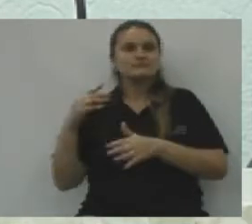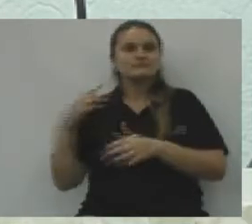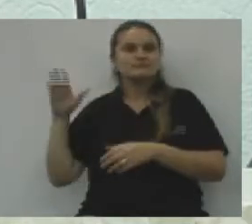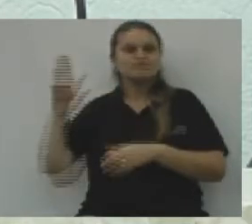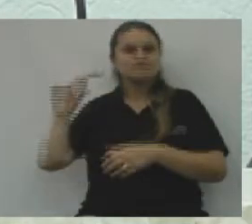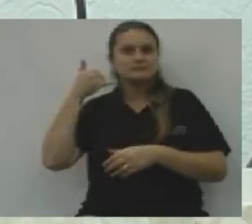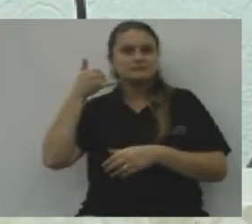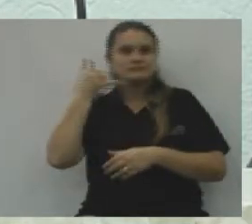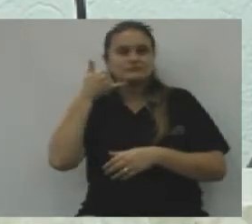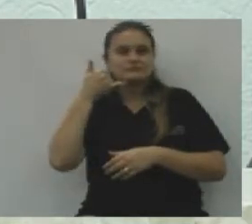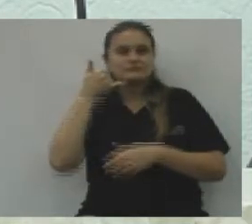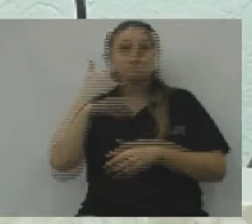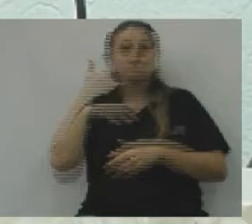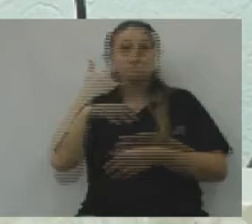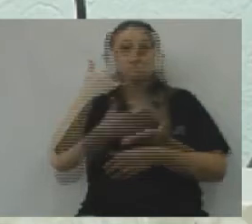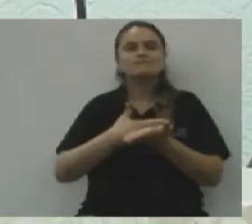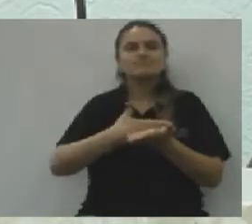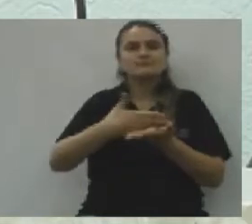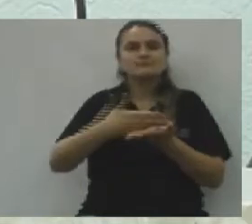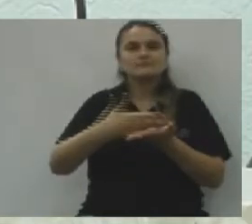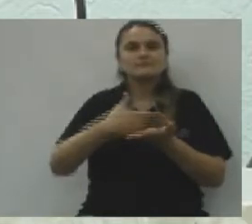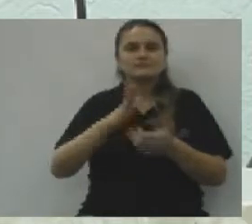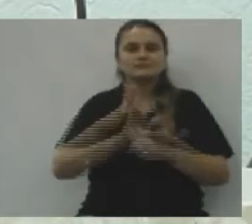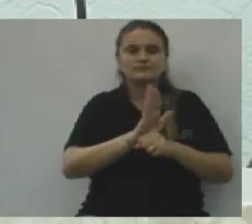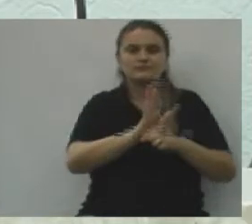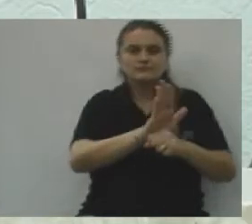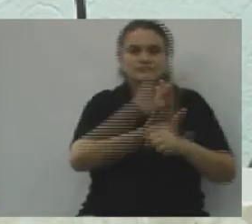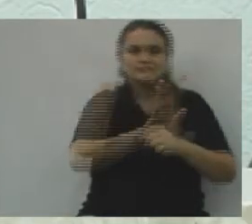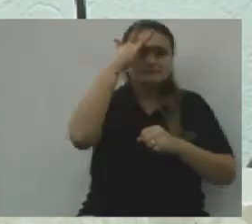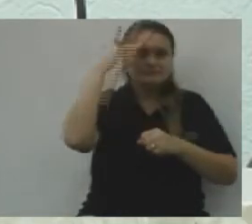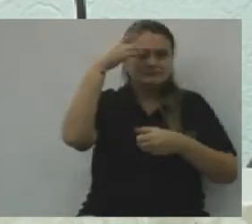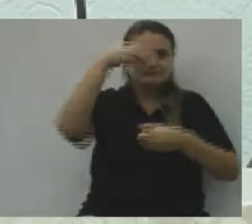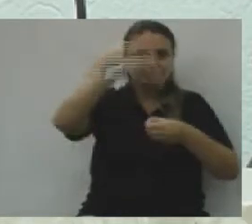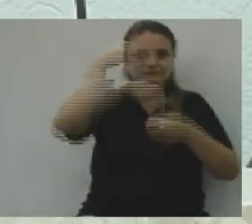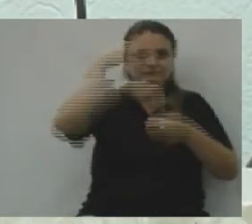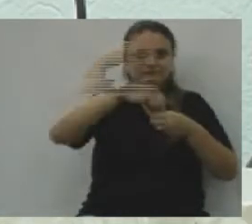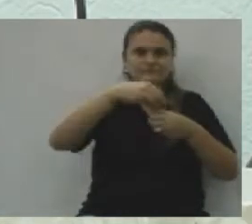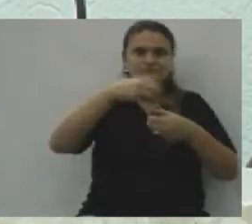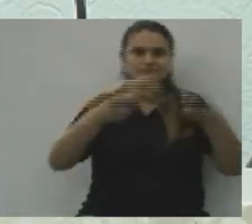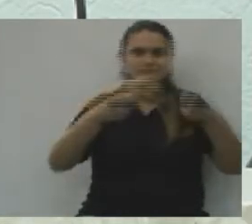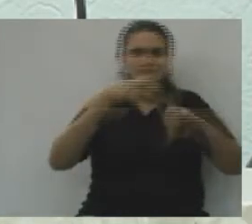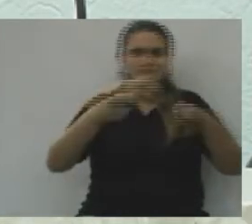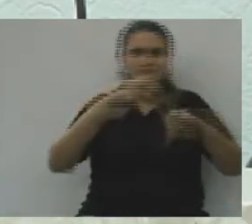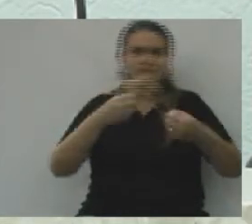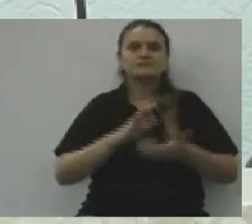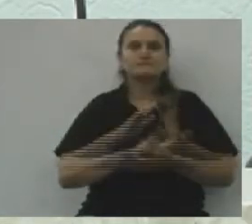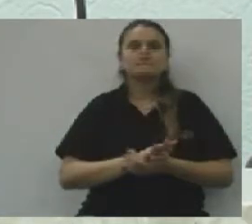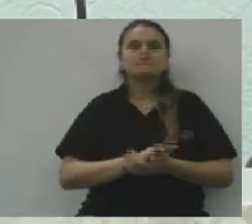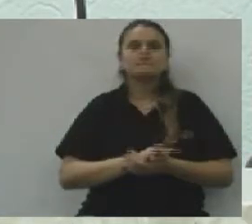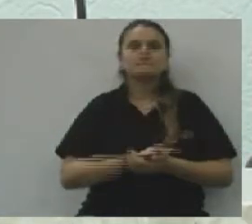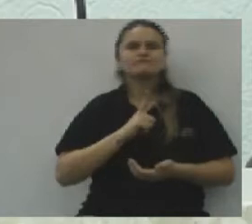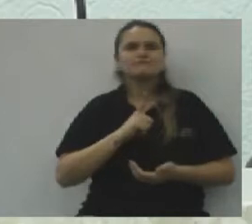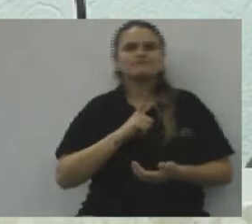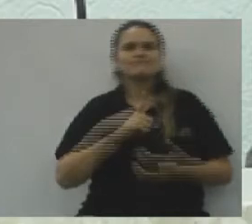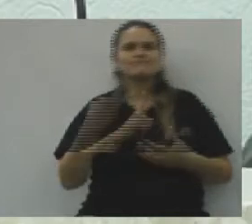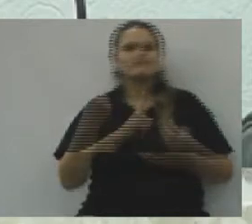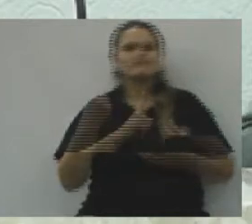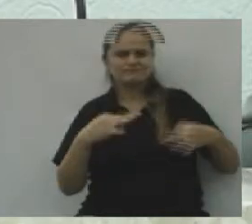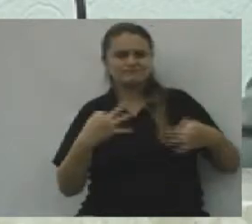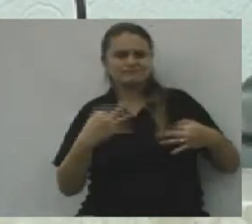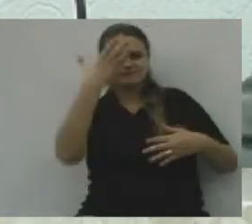chamado, iniciou o atendimento e retirada dos ocupantes, que estavam gravemente feridos